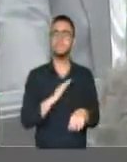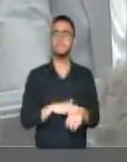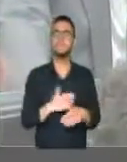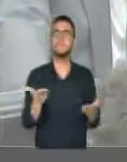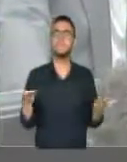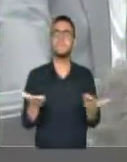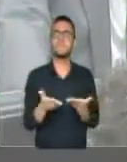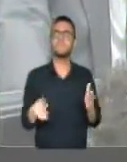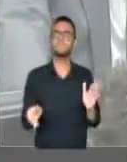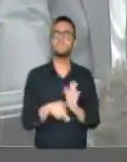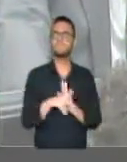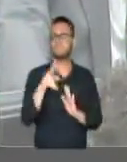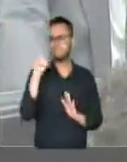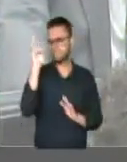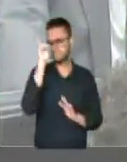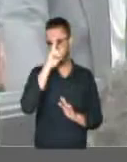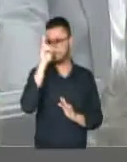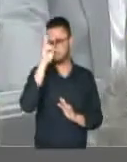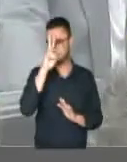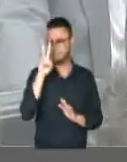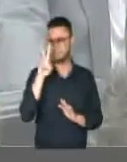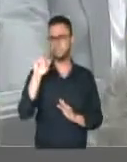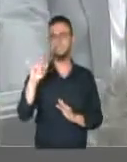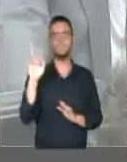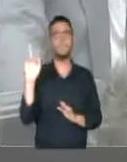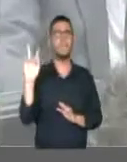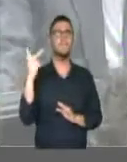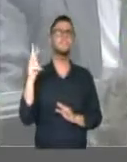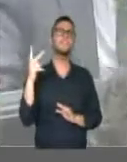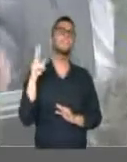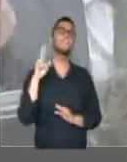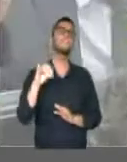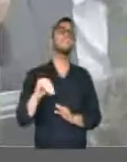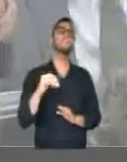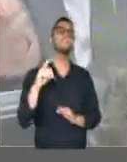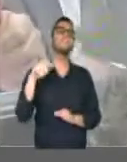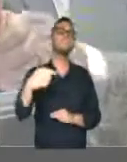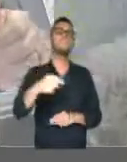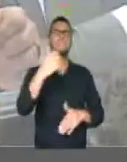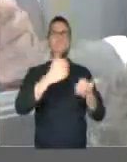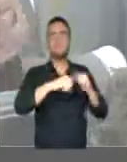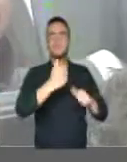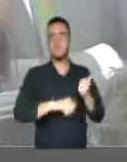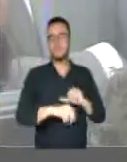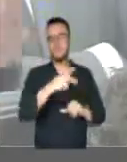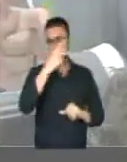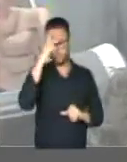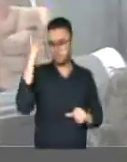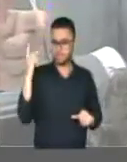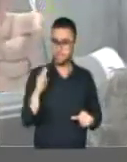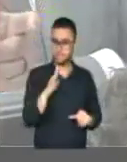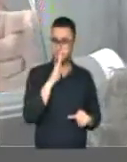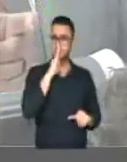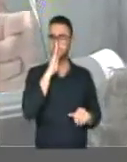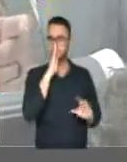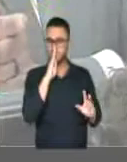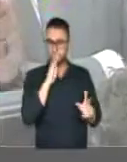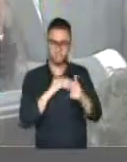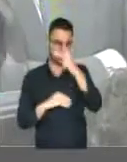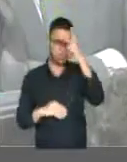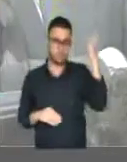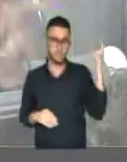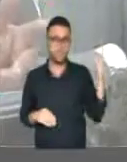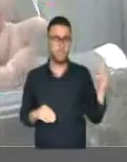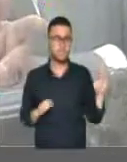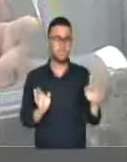histórico. E a história vai nos julgar. A história vai avaliar depois os que se omitiram, os que se